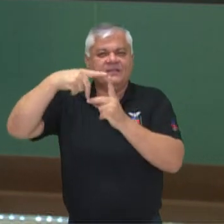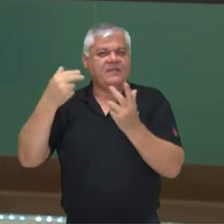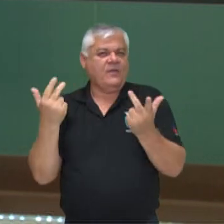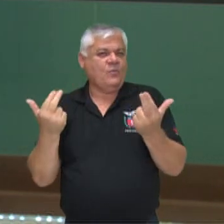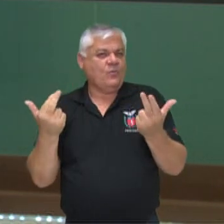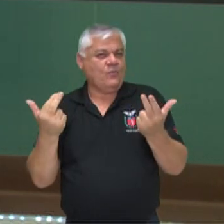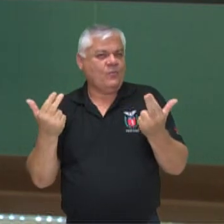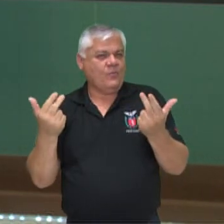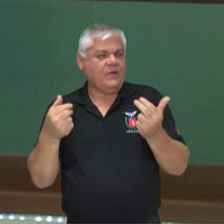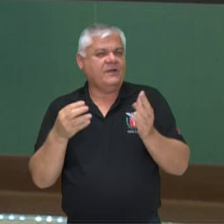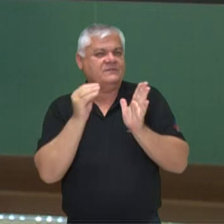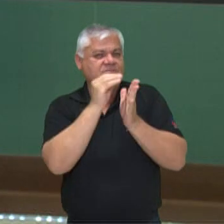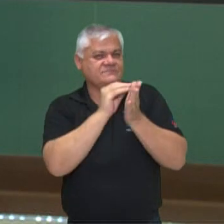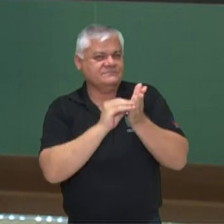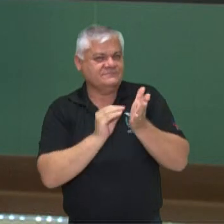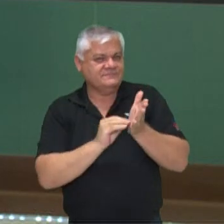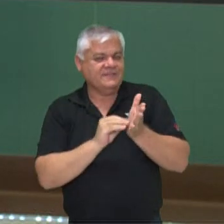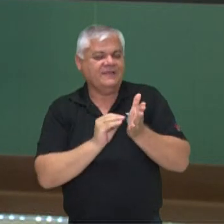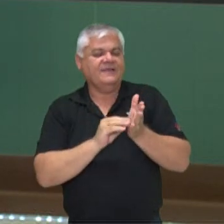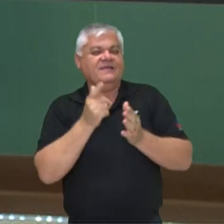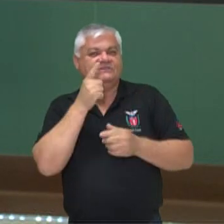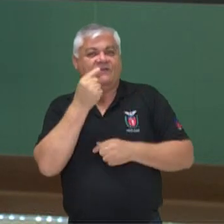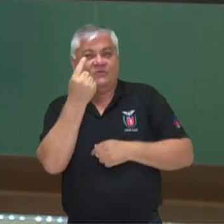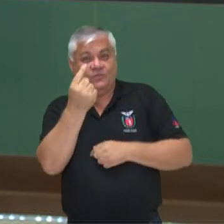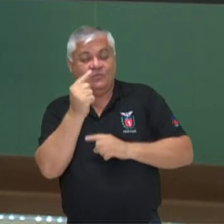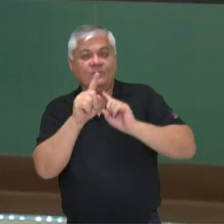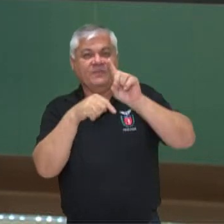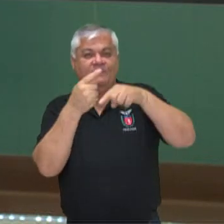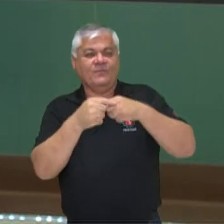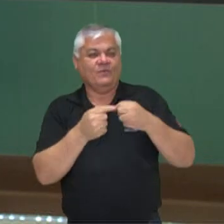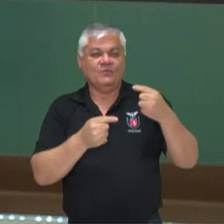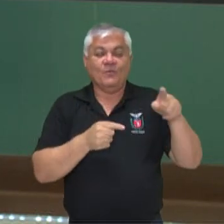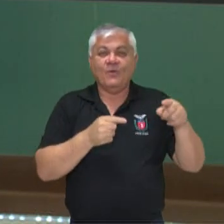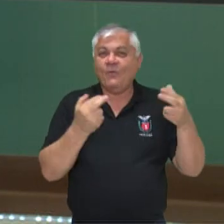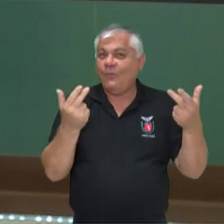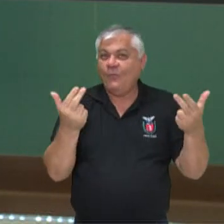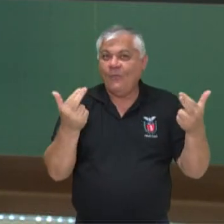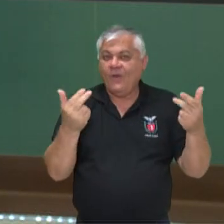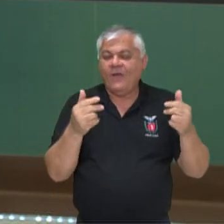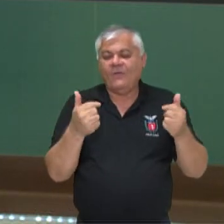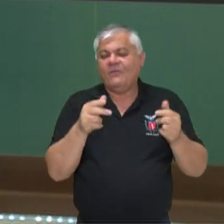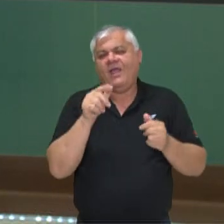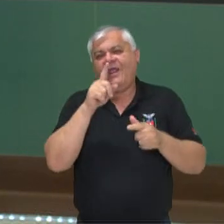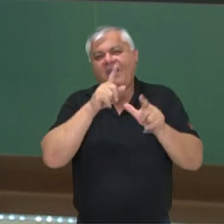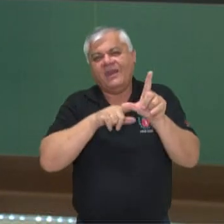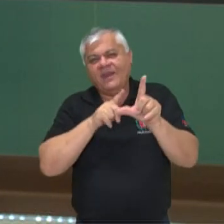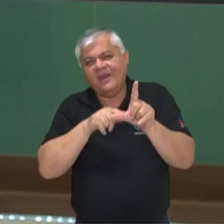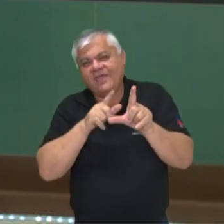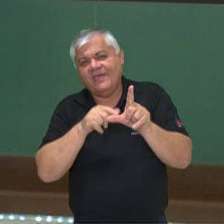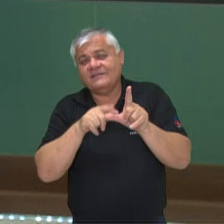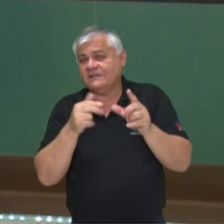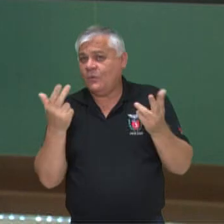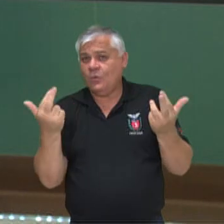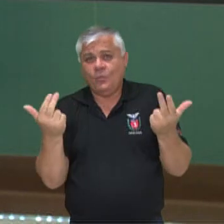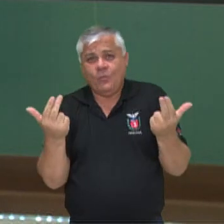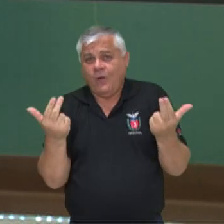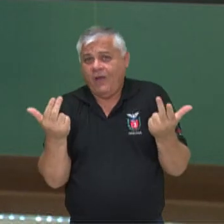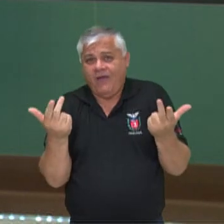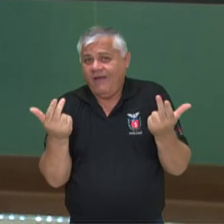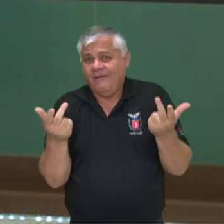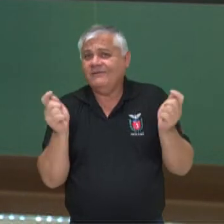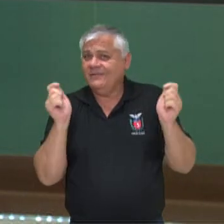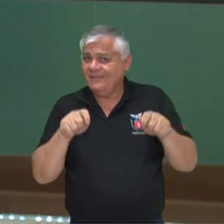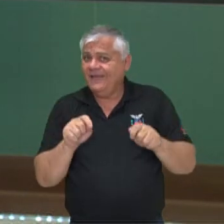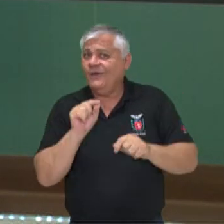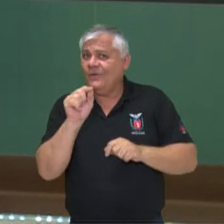área. Escreve a área de um e do outro, mesmo em termos de letra. Se ele está dizendo que as duas são a mesma,